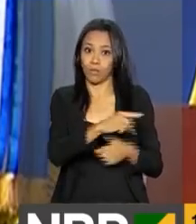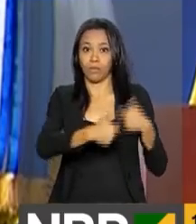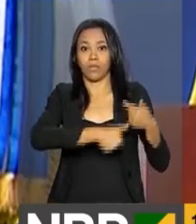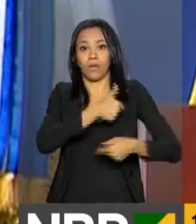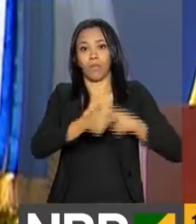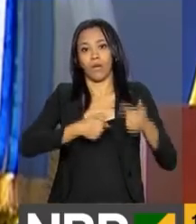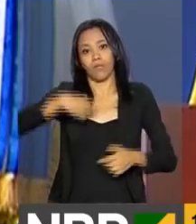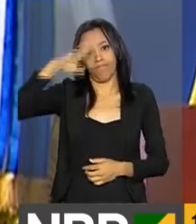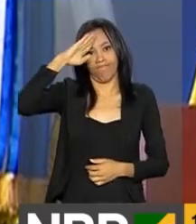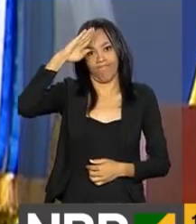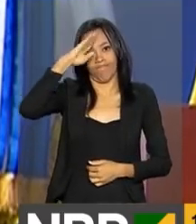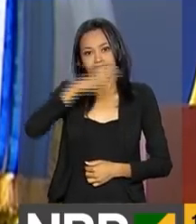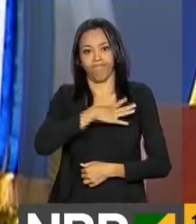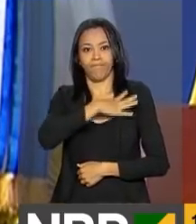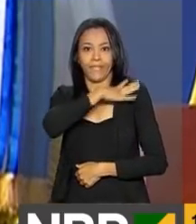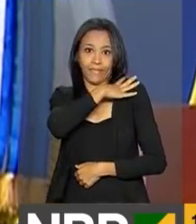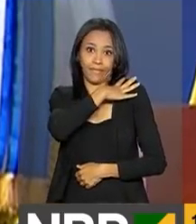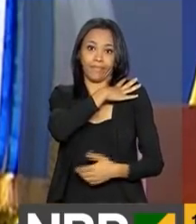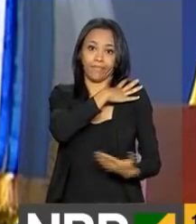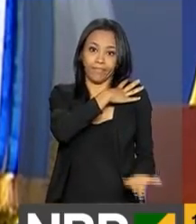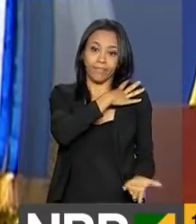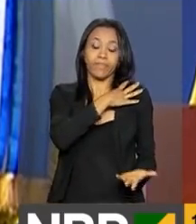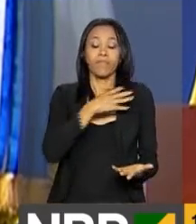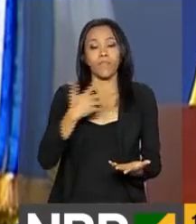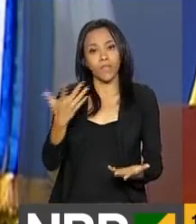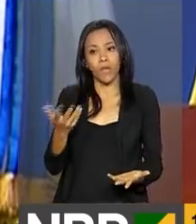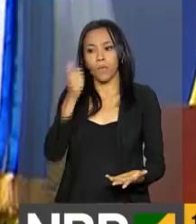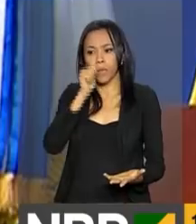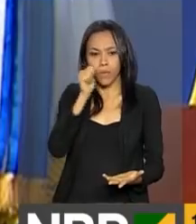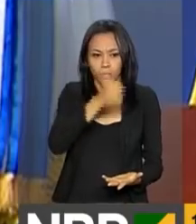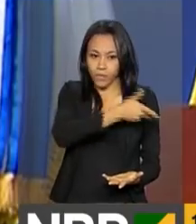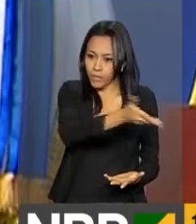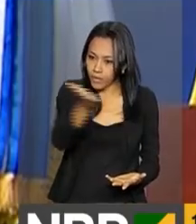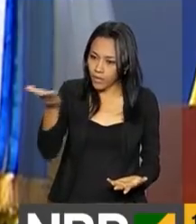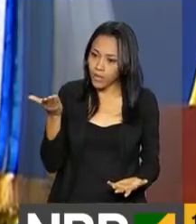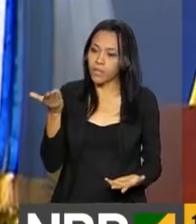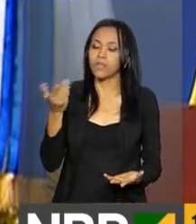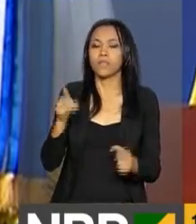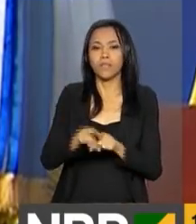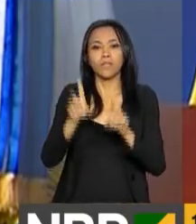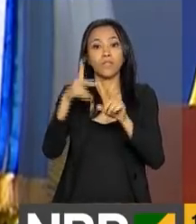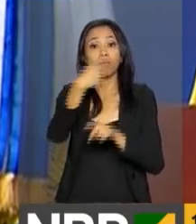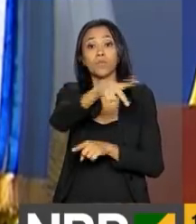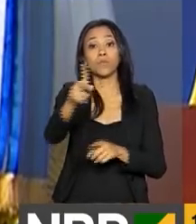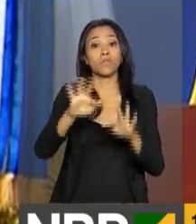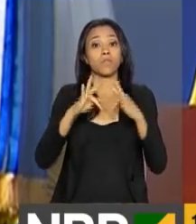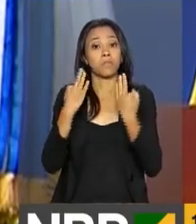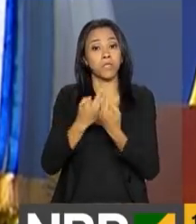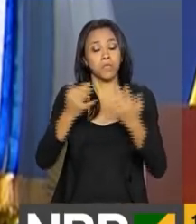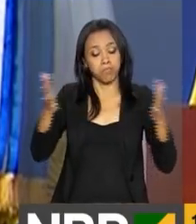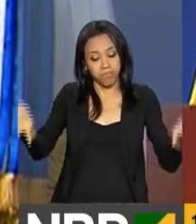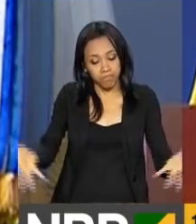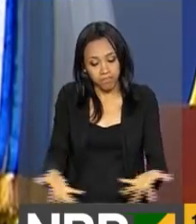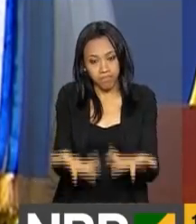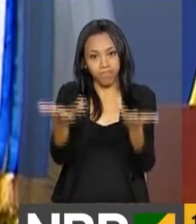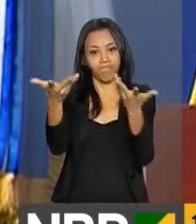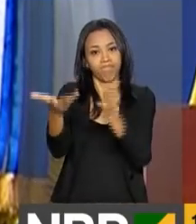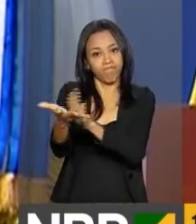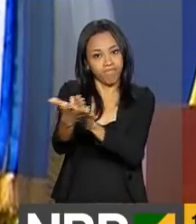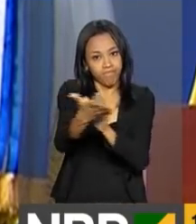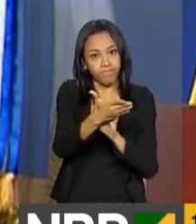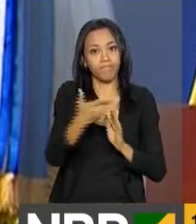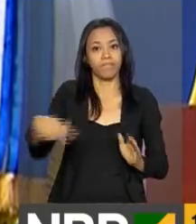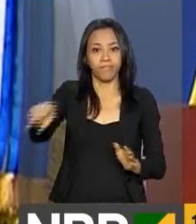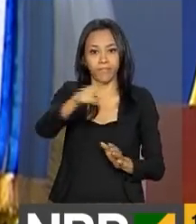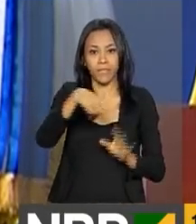dificílimas. Eu quero, portanto, render a elas também e aos seus familiares uma homenagem especialíssima. Como